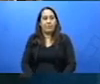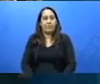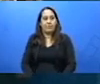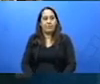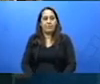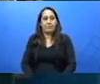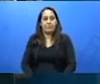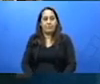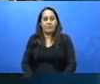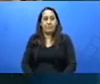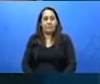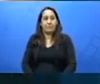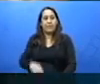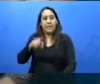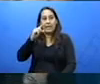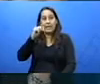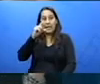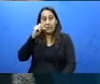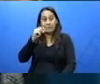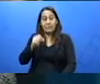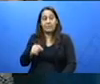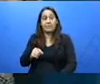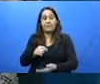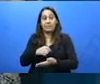bastante coisa. Lápis na mão.